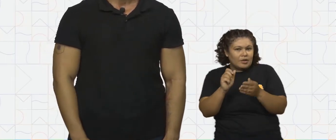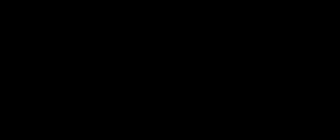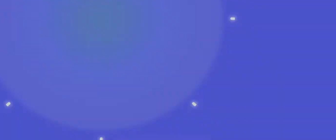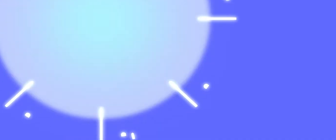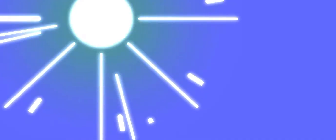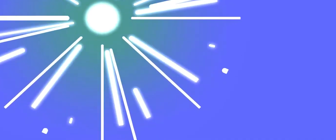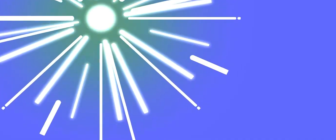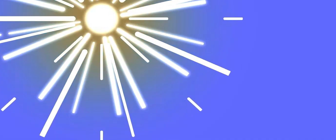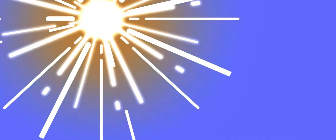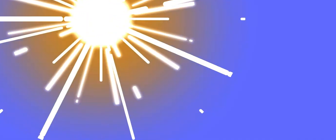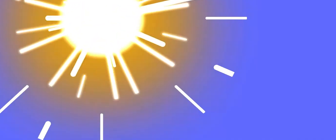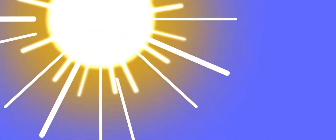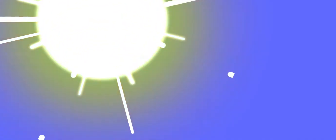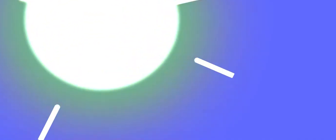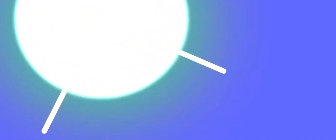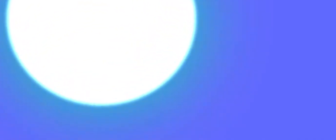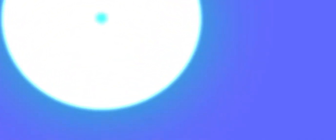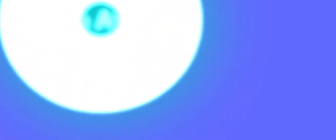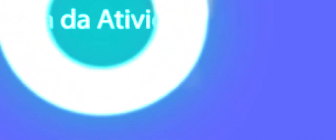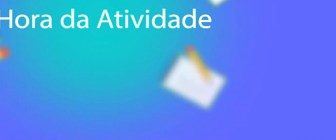atividade?